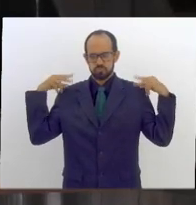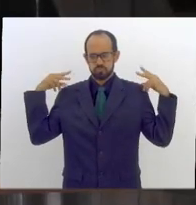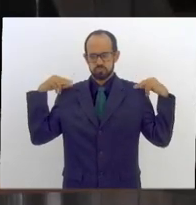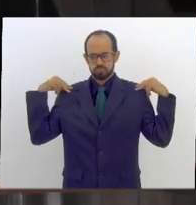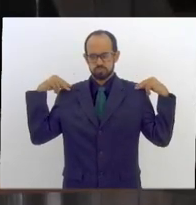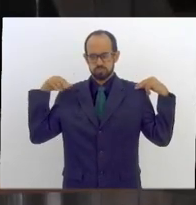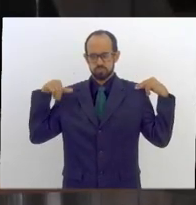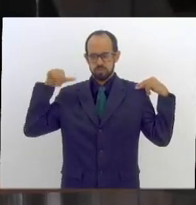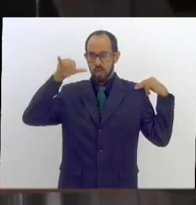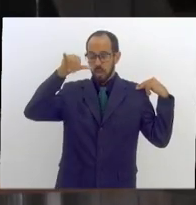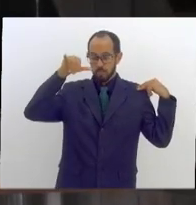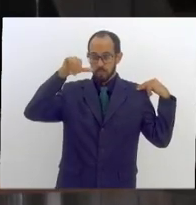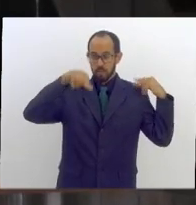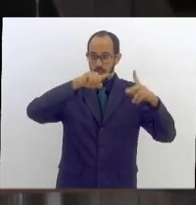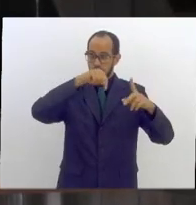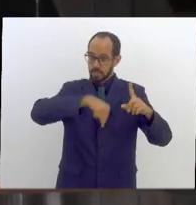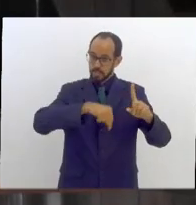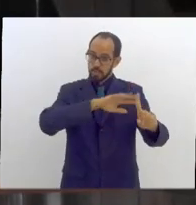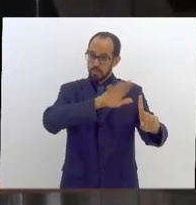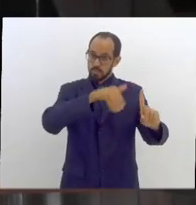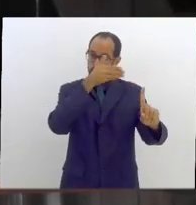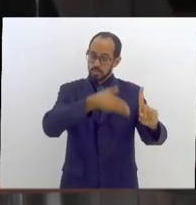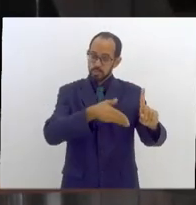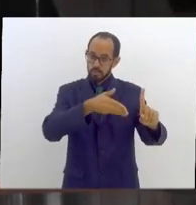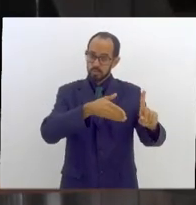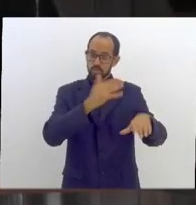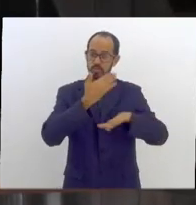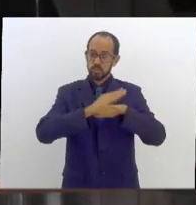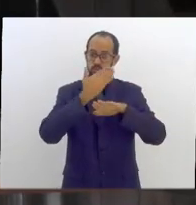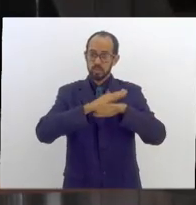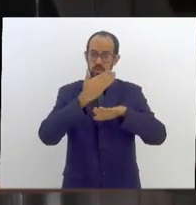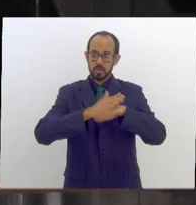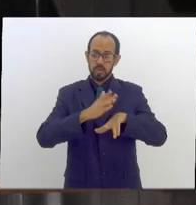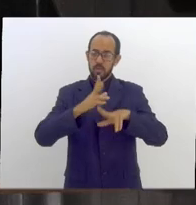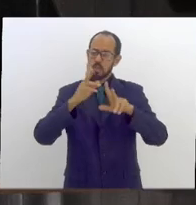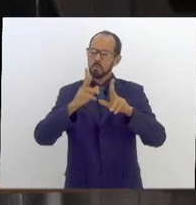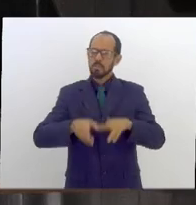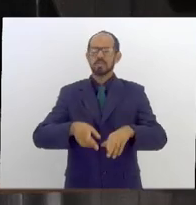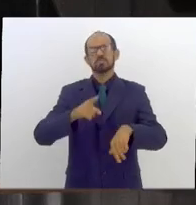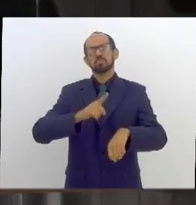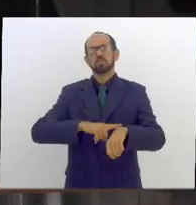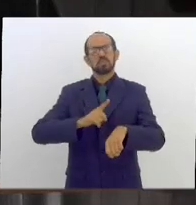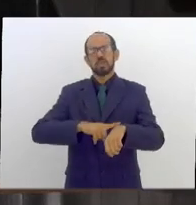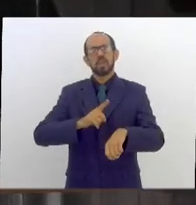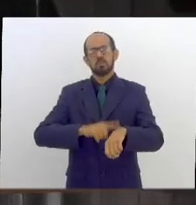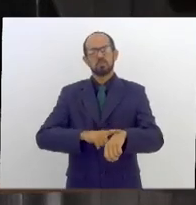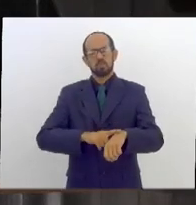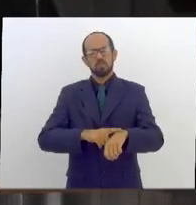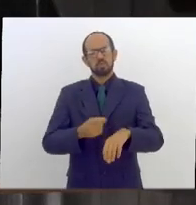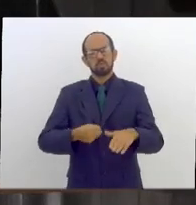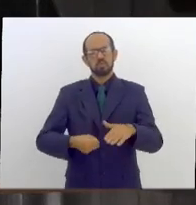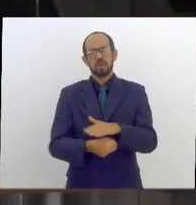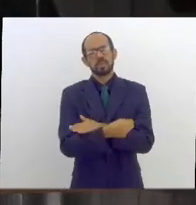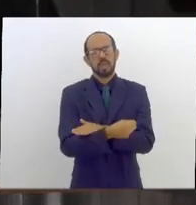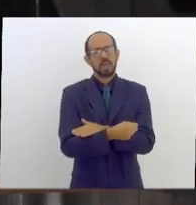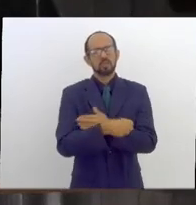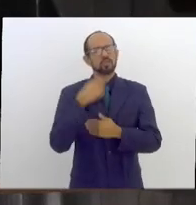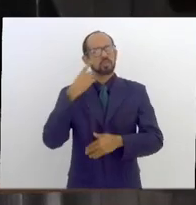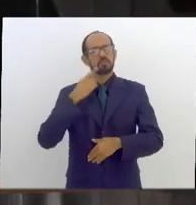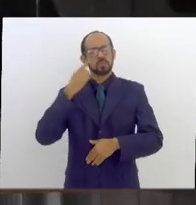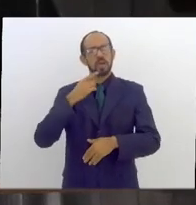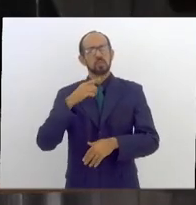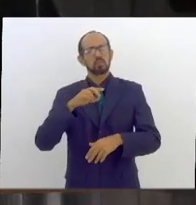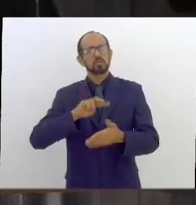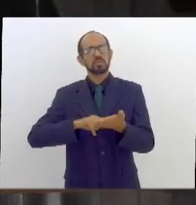homenageadas, que são preparados no mesmo tempo de um mandato de deputado, ou seja,